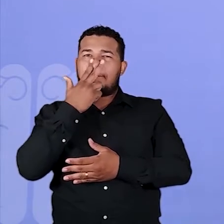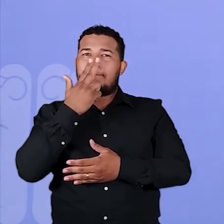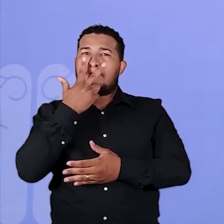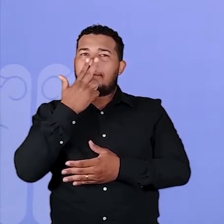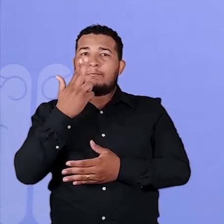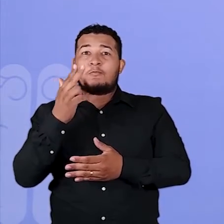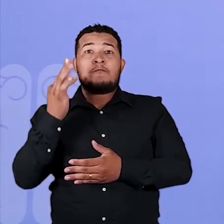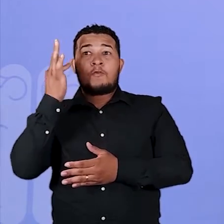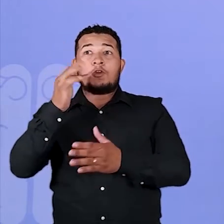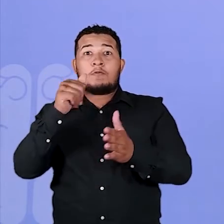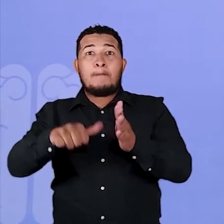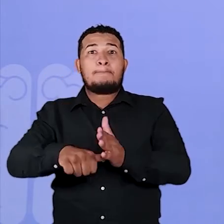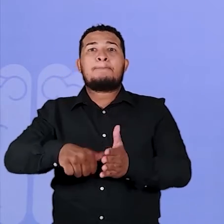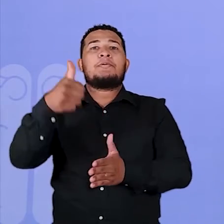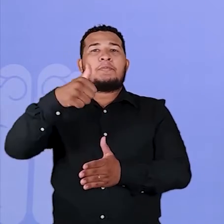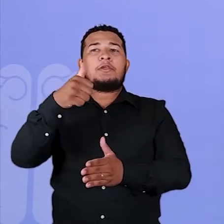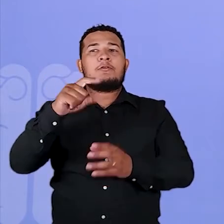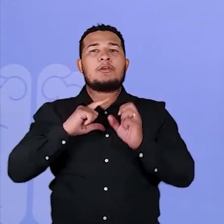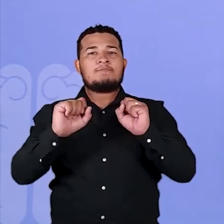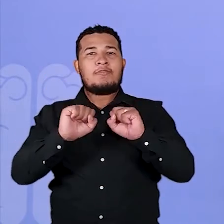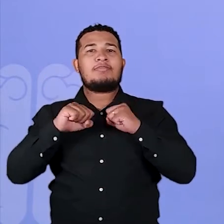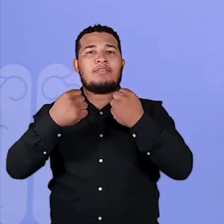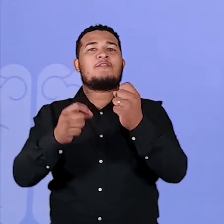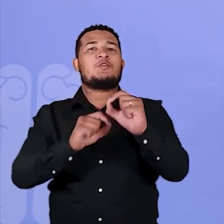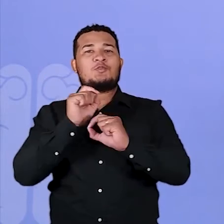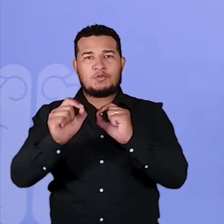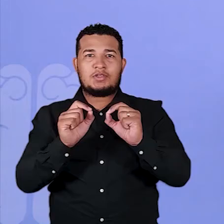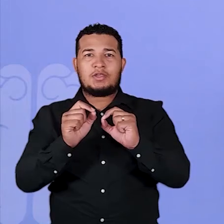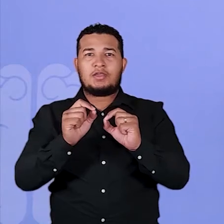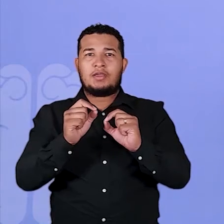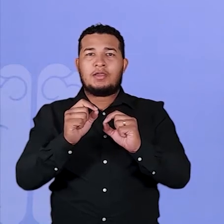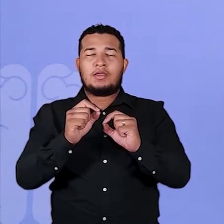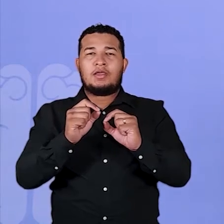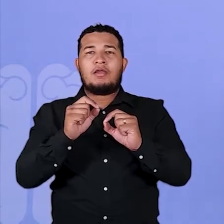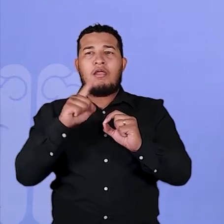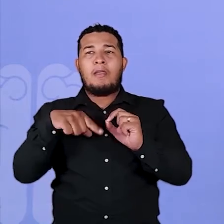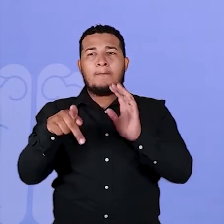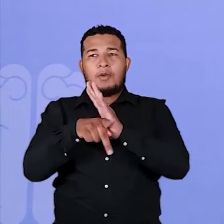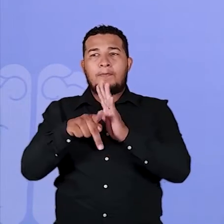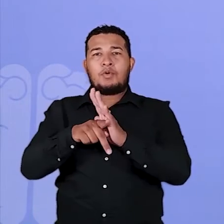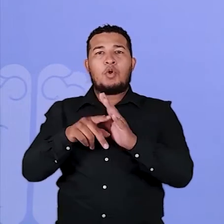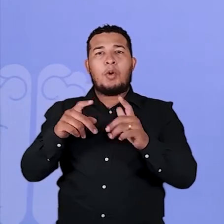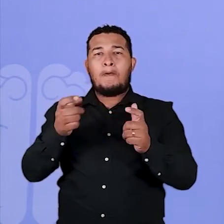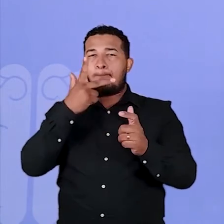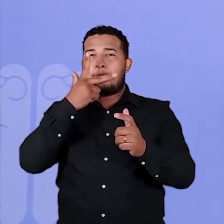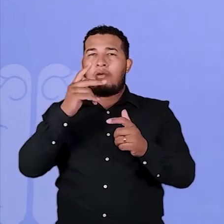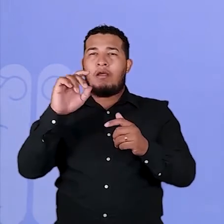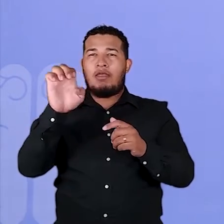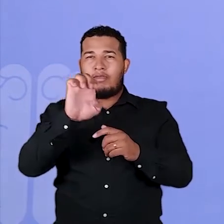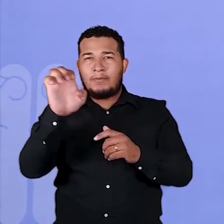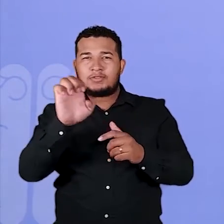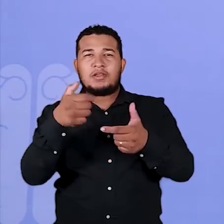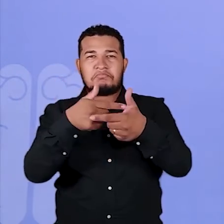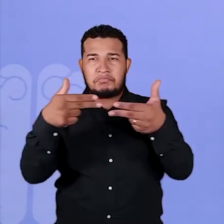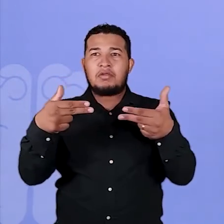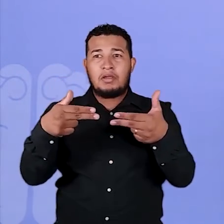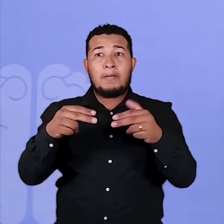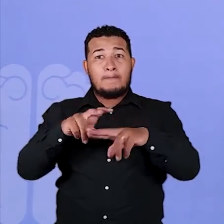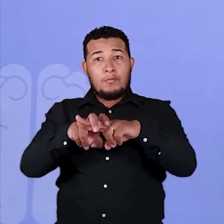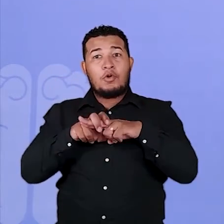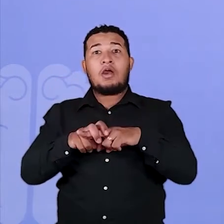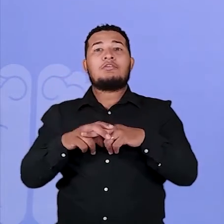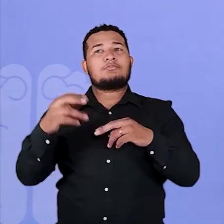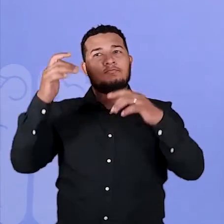primeiro filósofo a fazer uma defesa da descriminalização da homossexualidade, com base